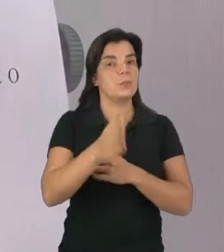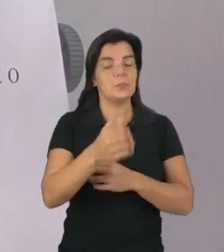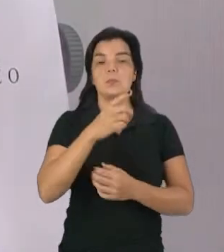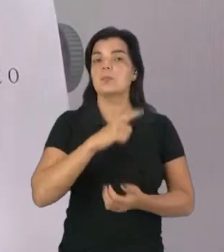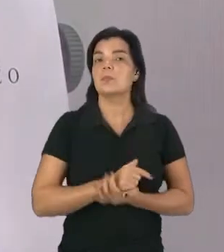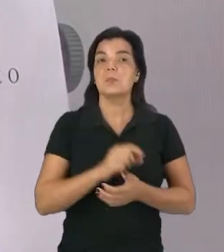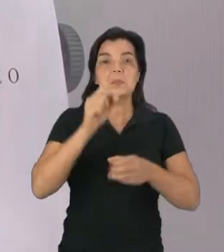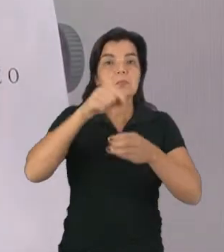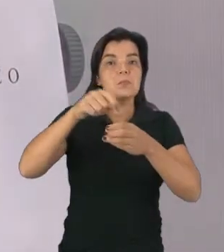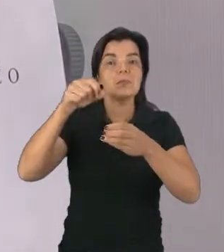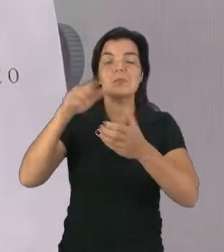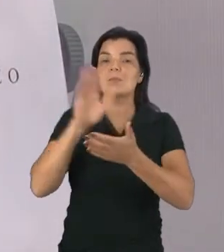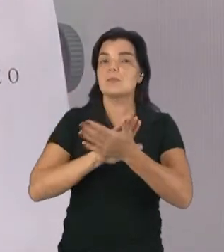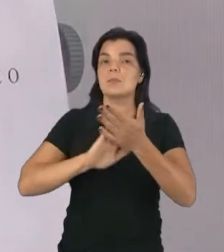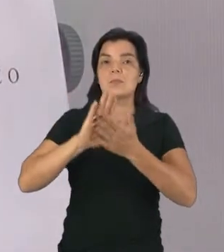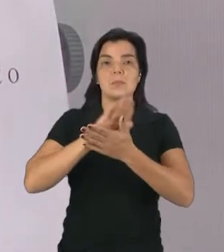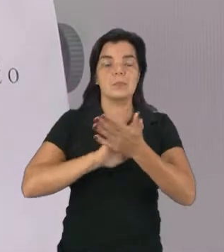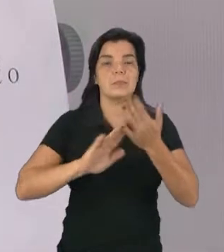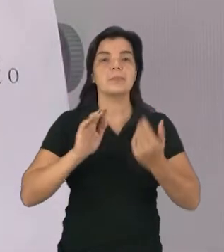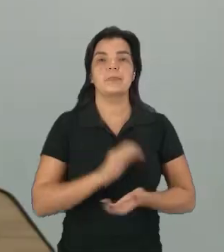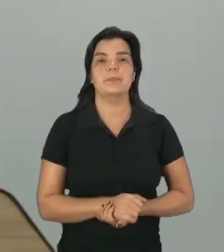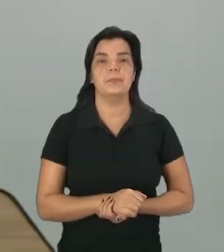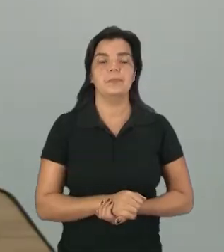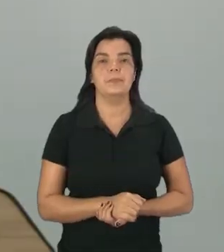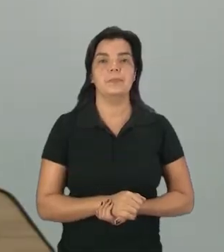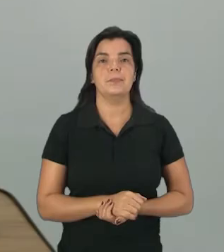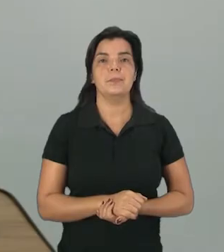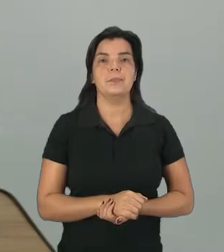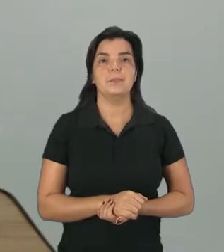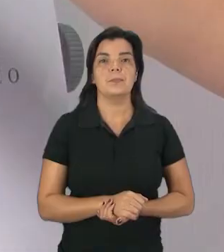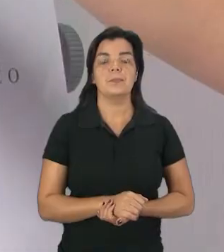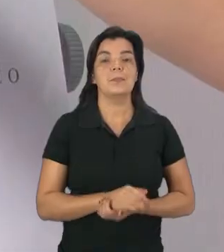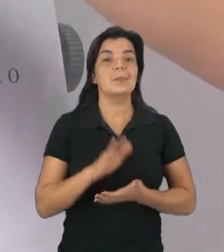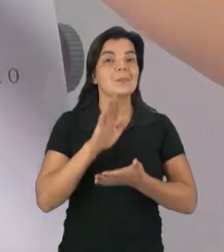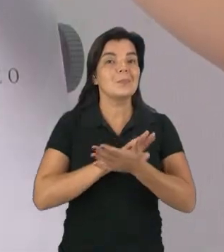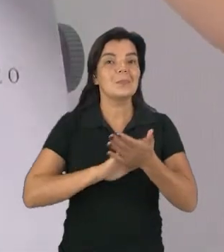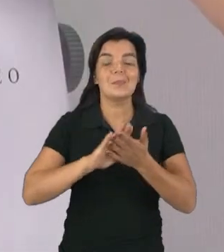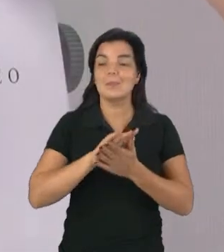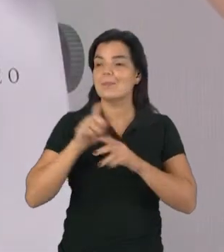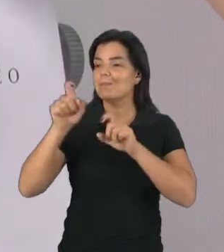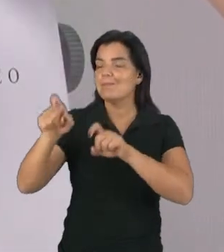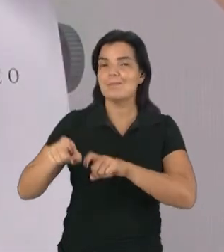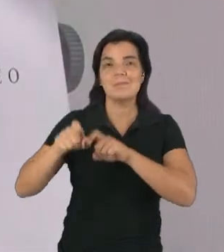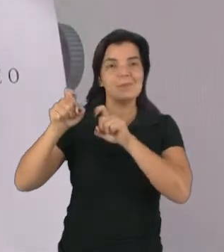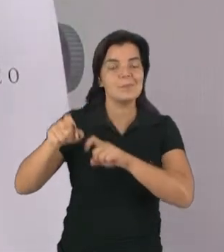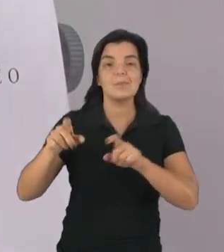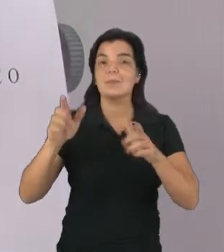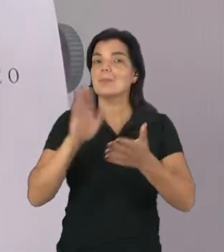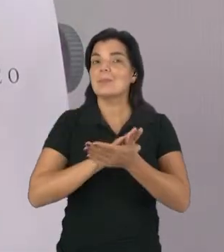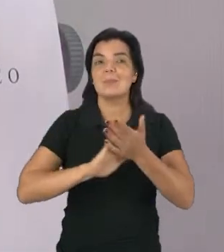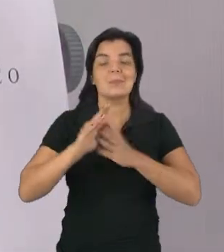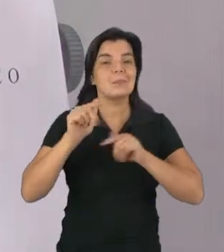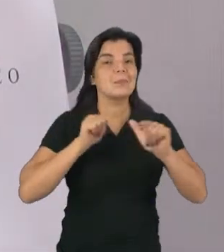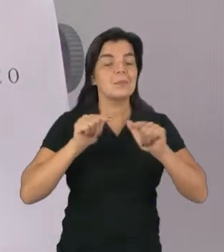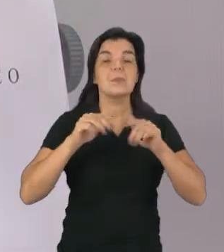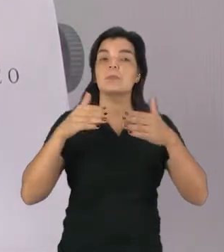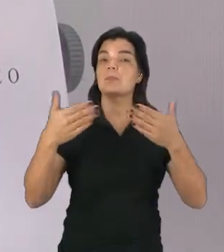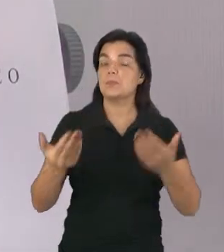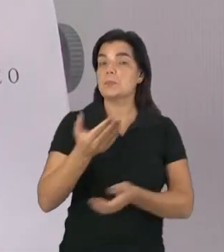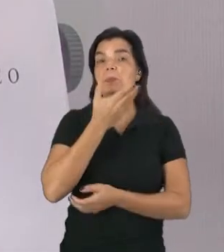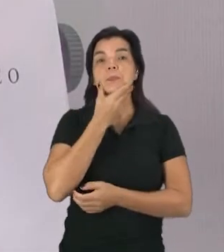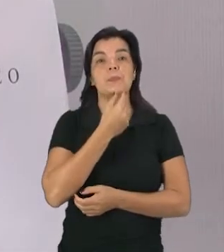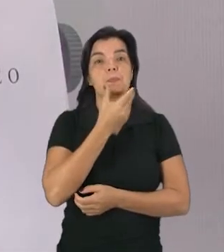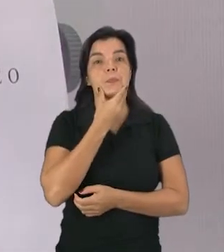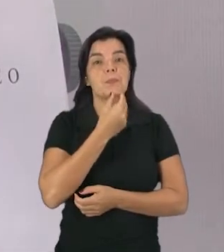já não se plantava nada. Olha só, nada de roça, nada de lida. Tanto que o